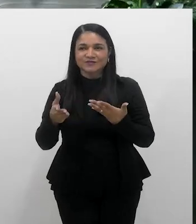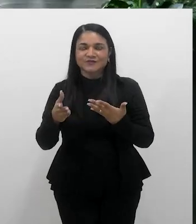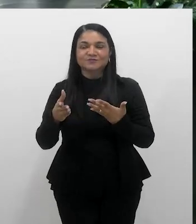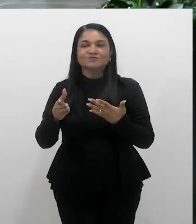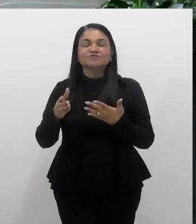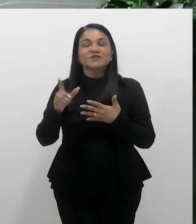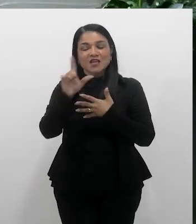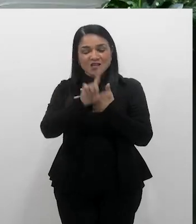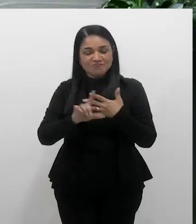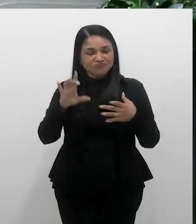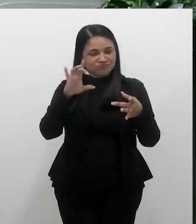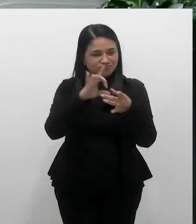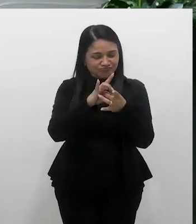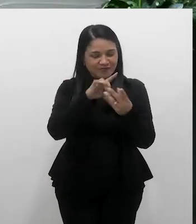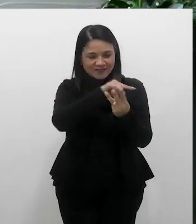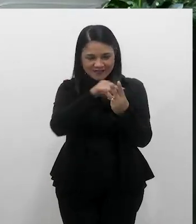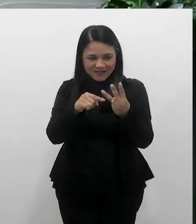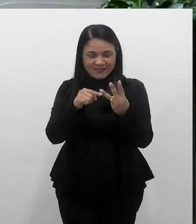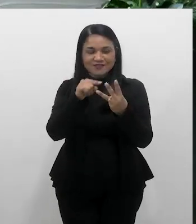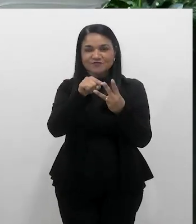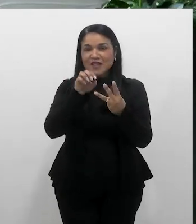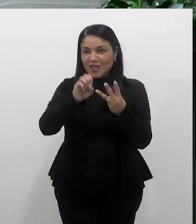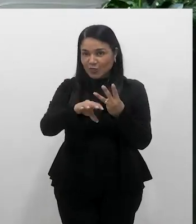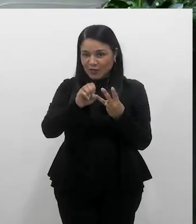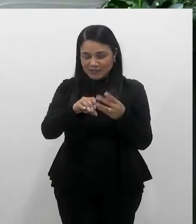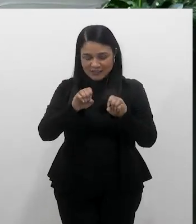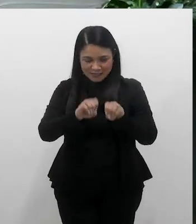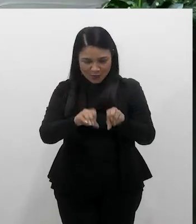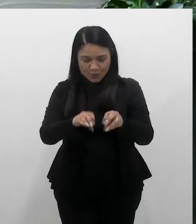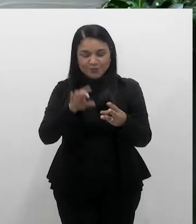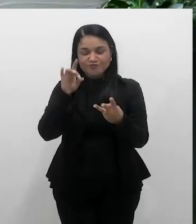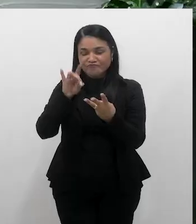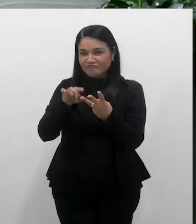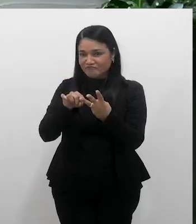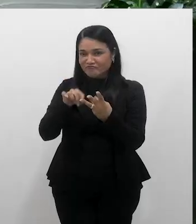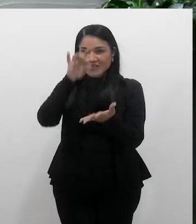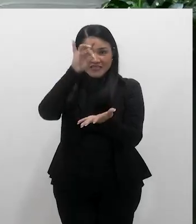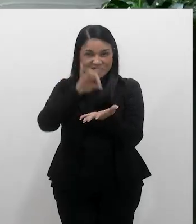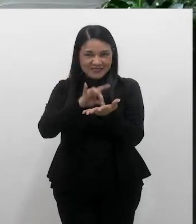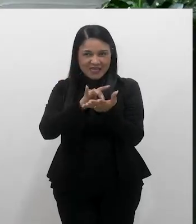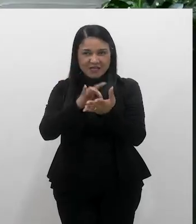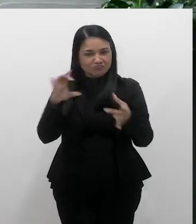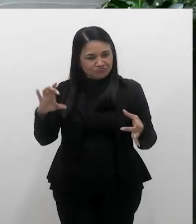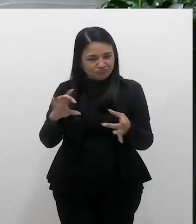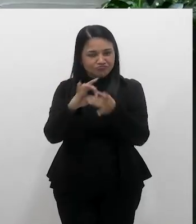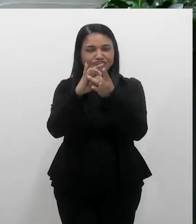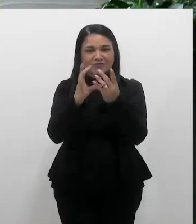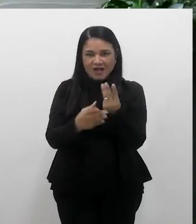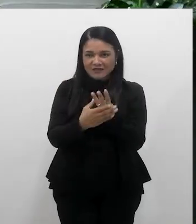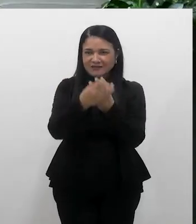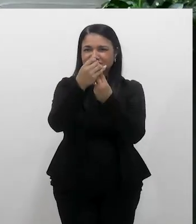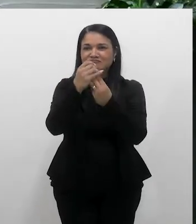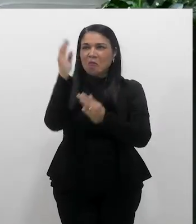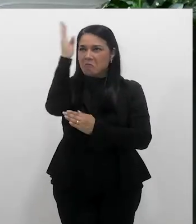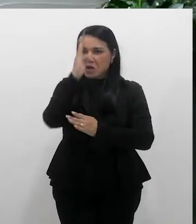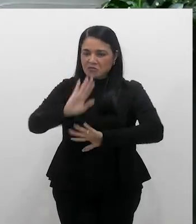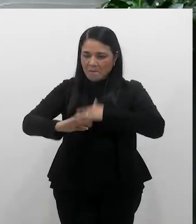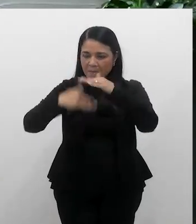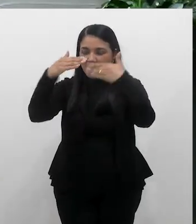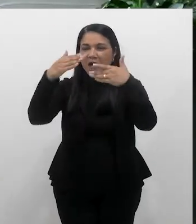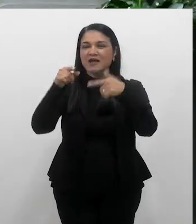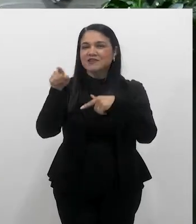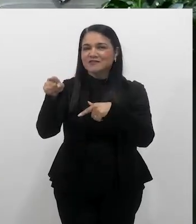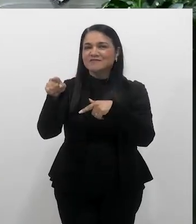Então, a gente juntando literatura, educação e sinceridade, a gente vai longe, né? A gente vai fazer o Brasil